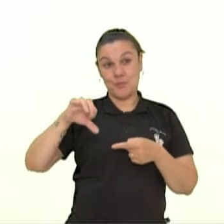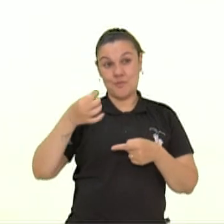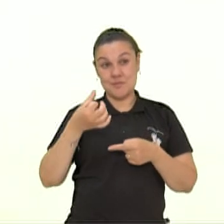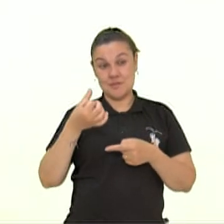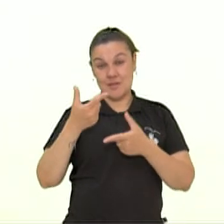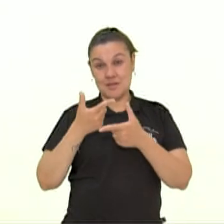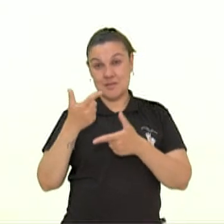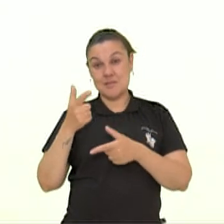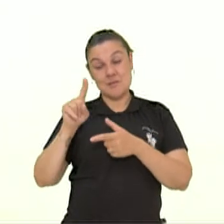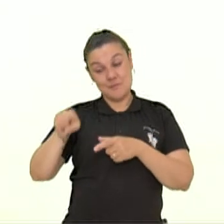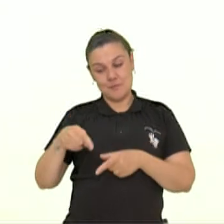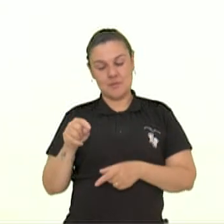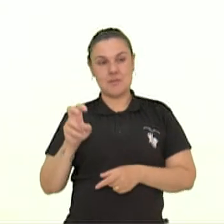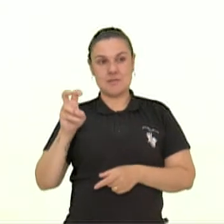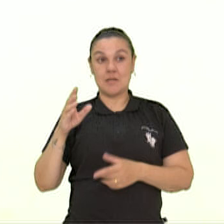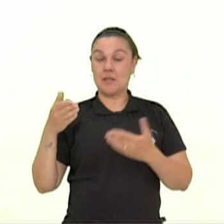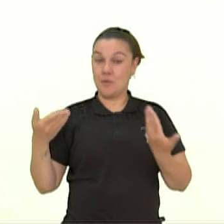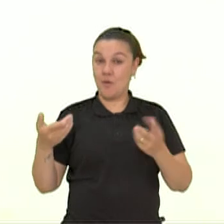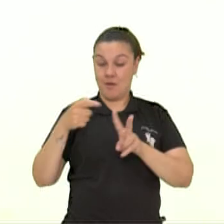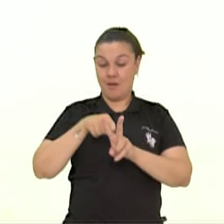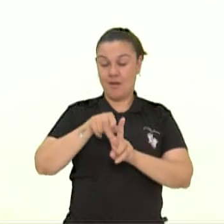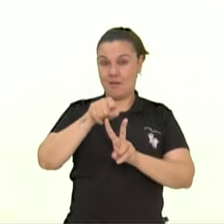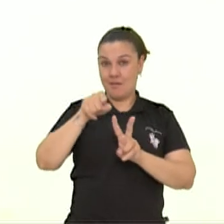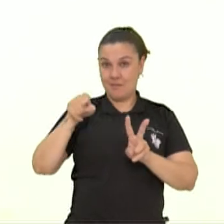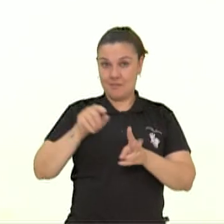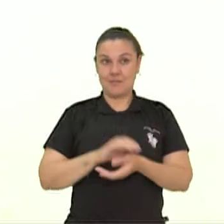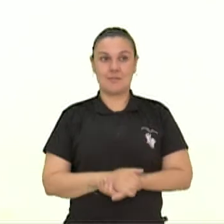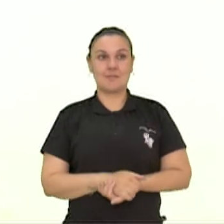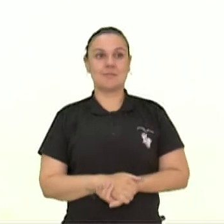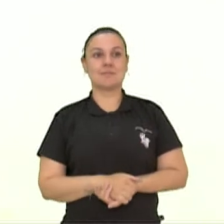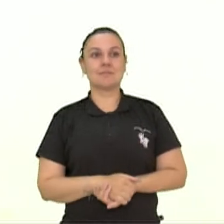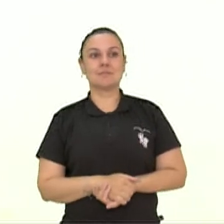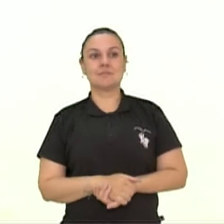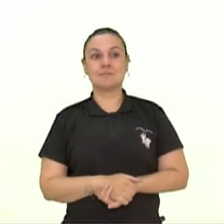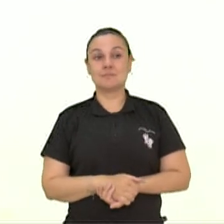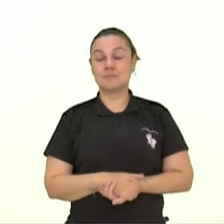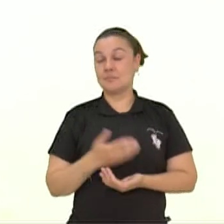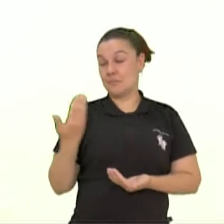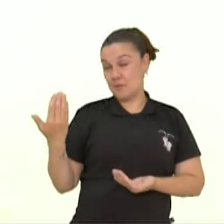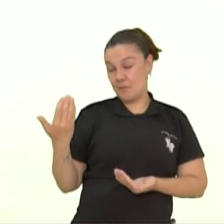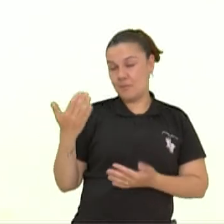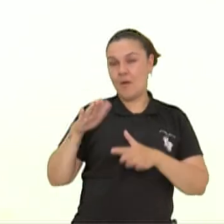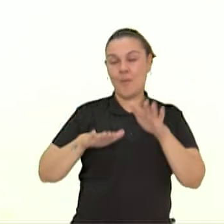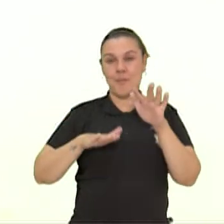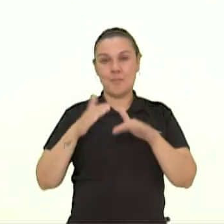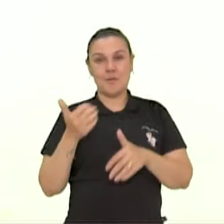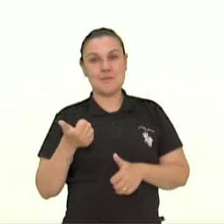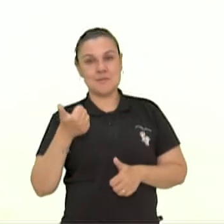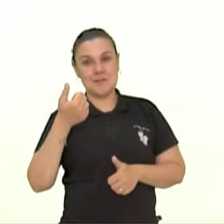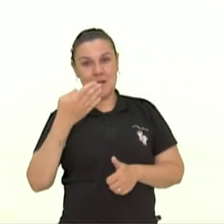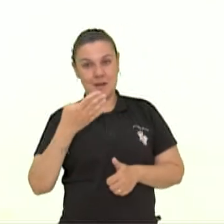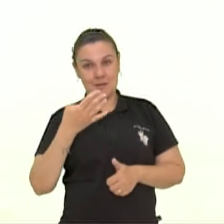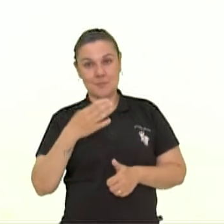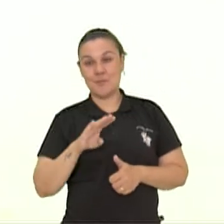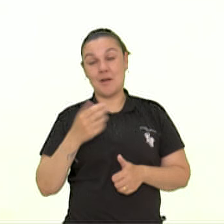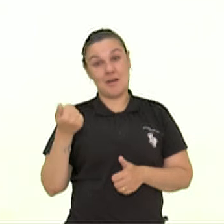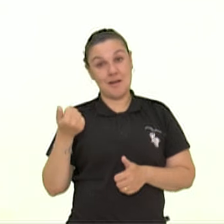quadrado cada um deles, somo e divido por 4. Então, ele teve aqui uma variância